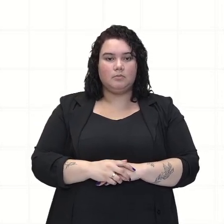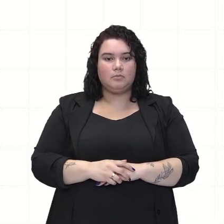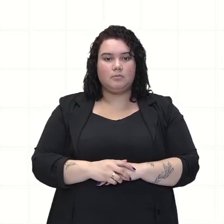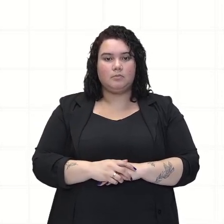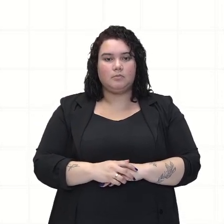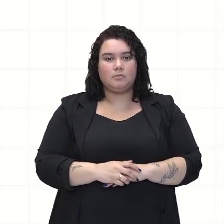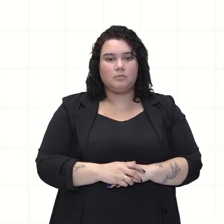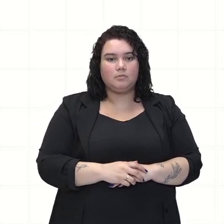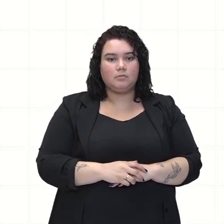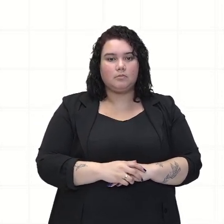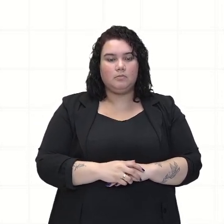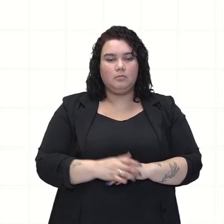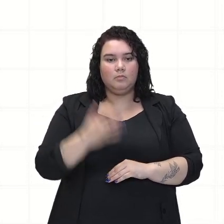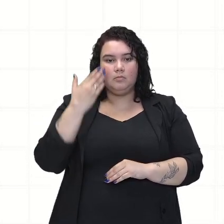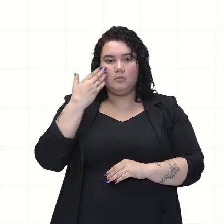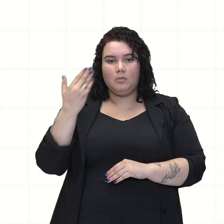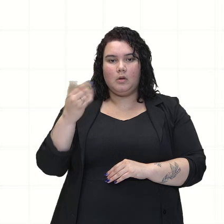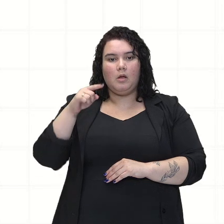Que é a mesma coisa que